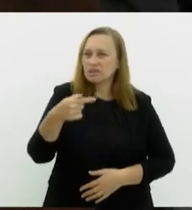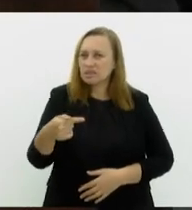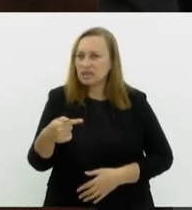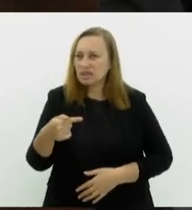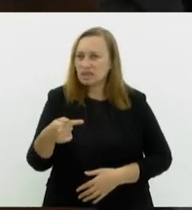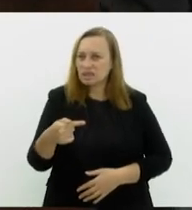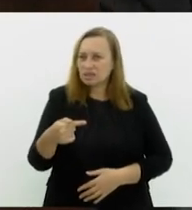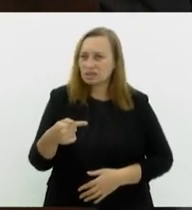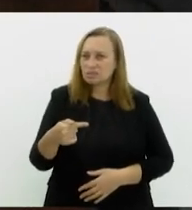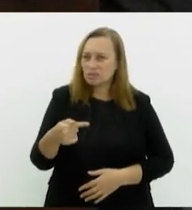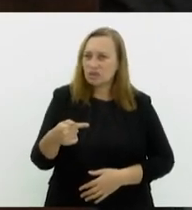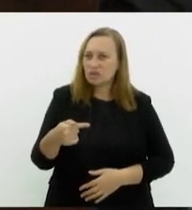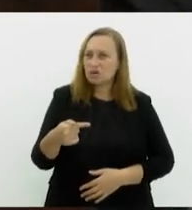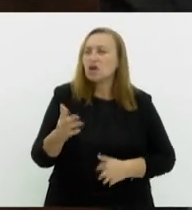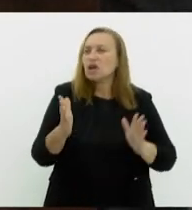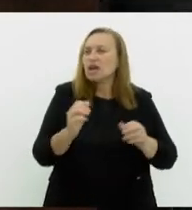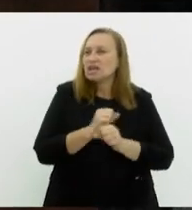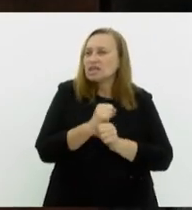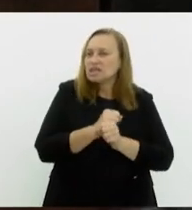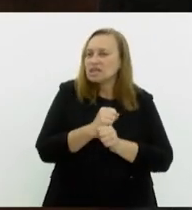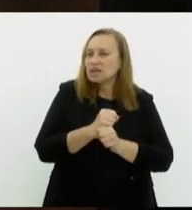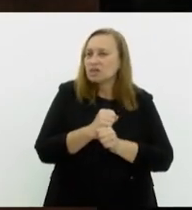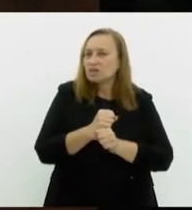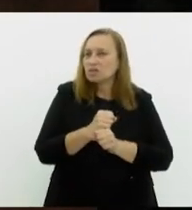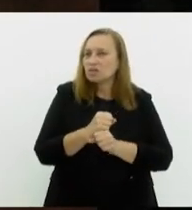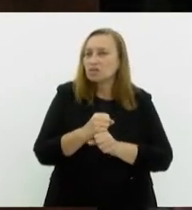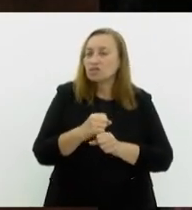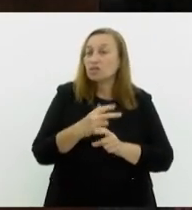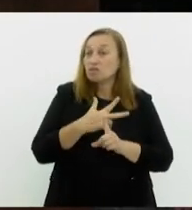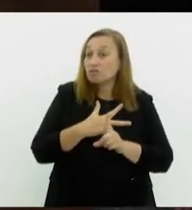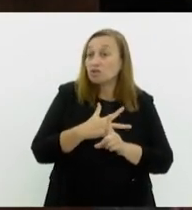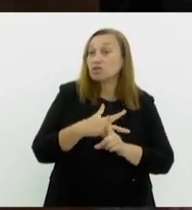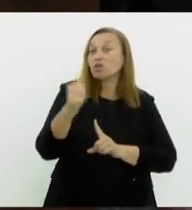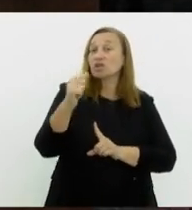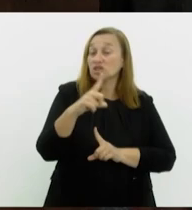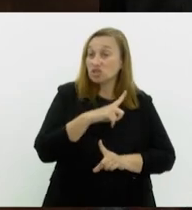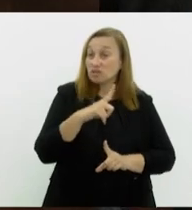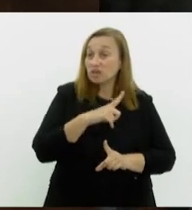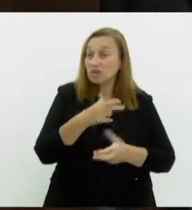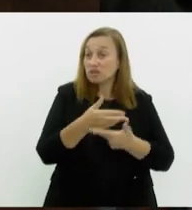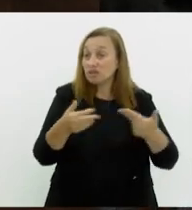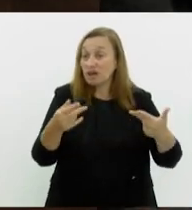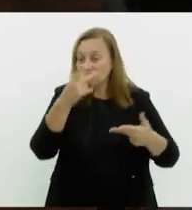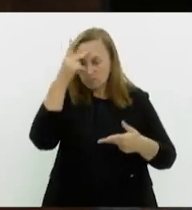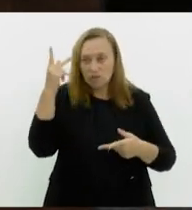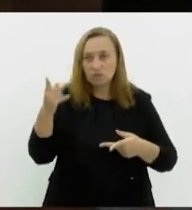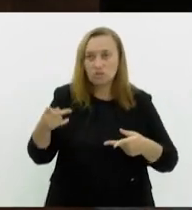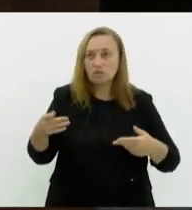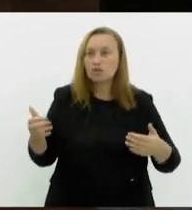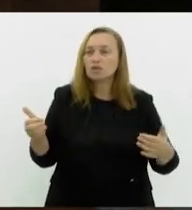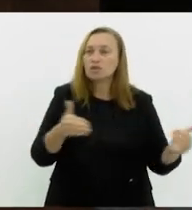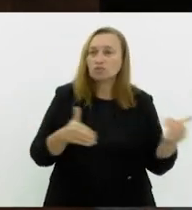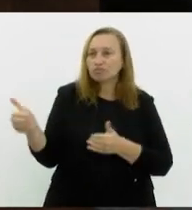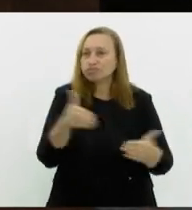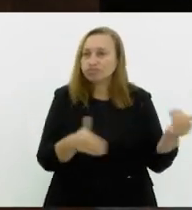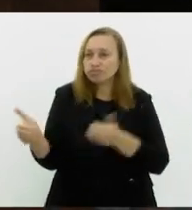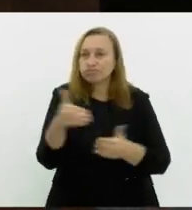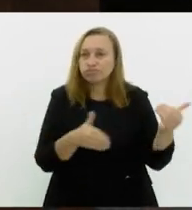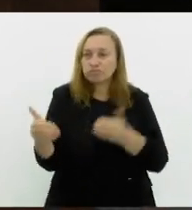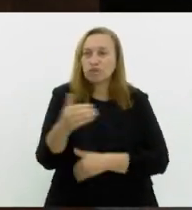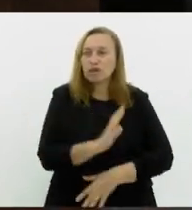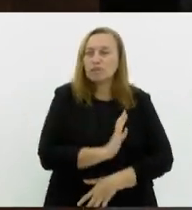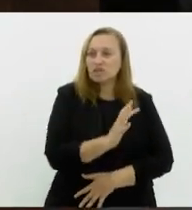edição. Esse ano foi um recorde de participantes, Baixada Fluminense, Capital e Niterói.